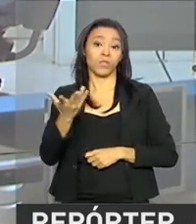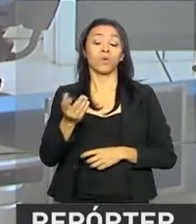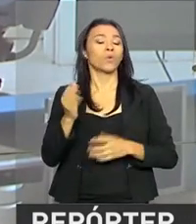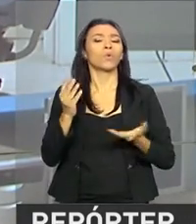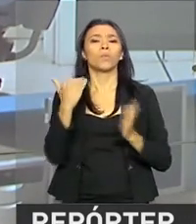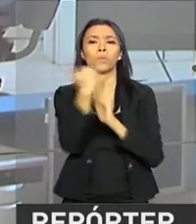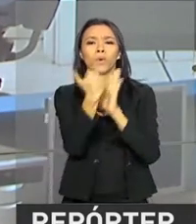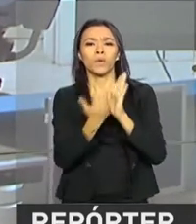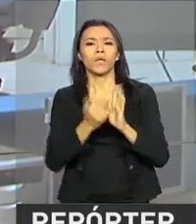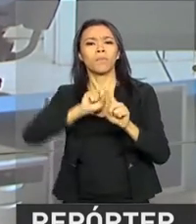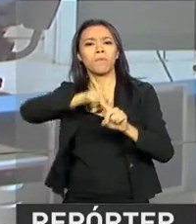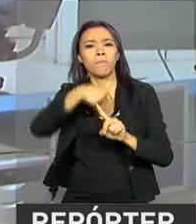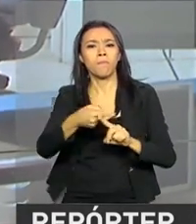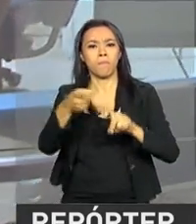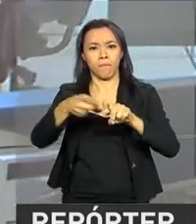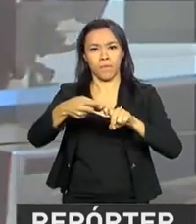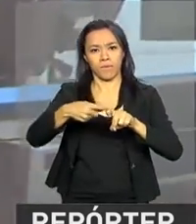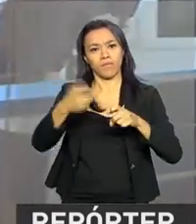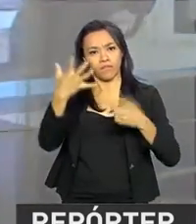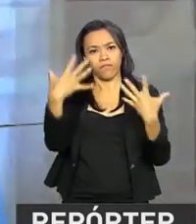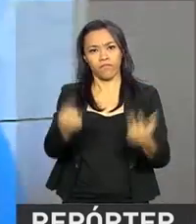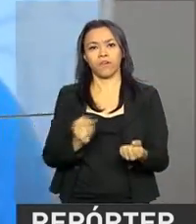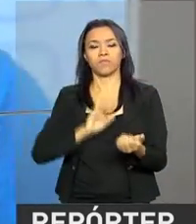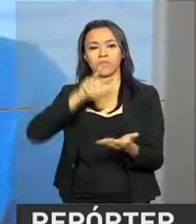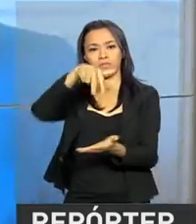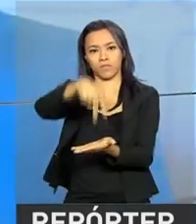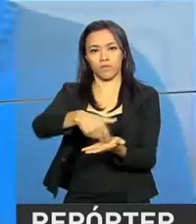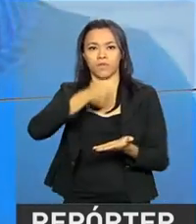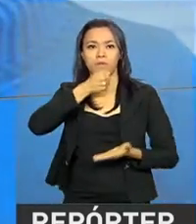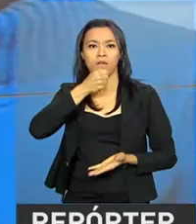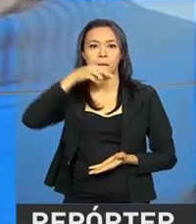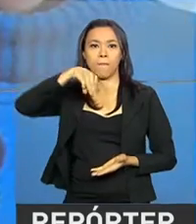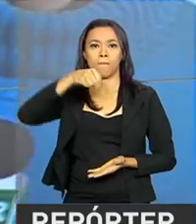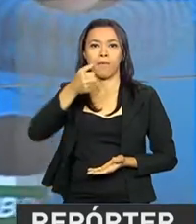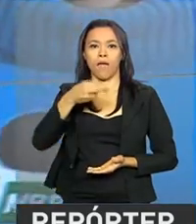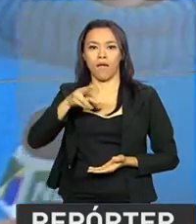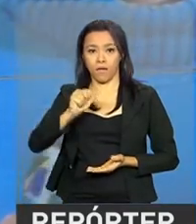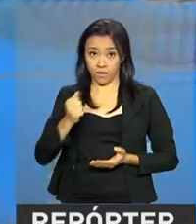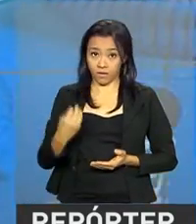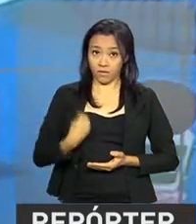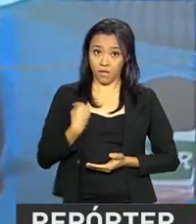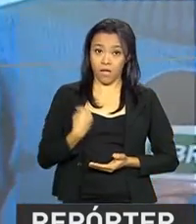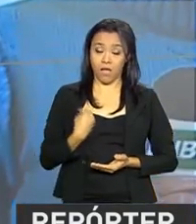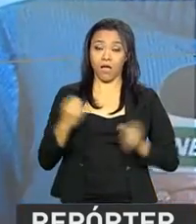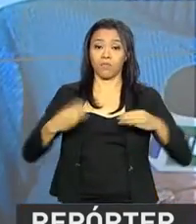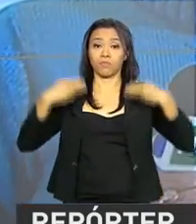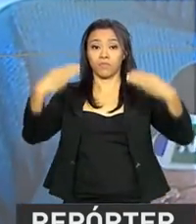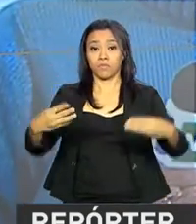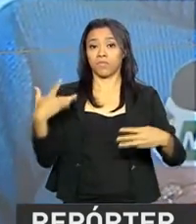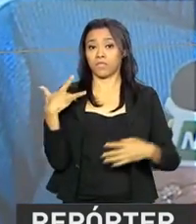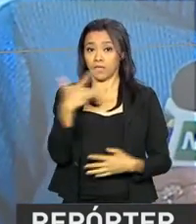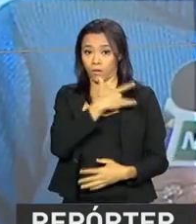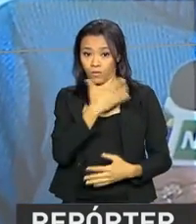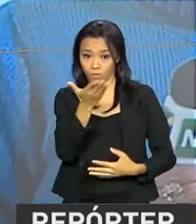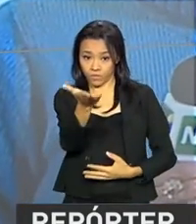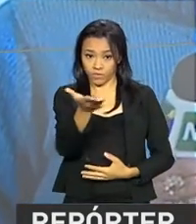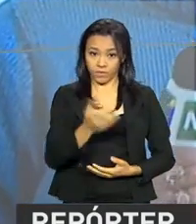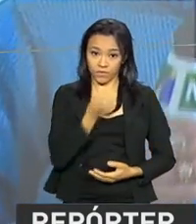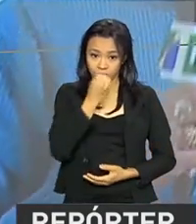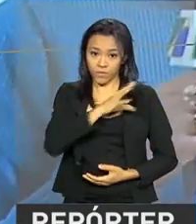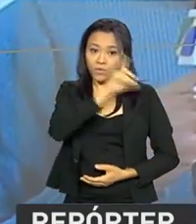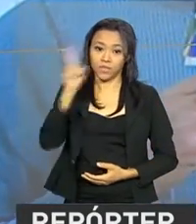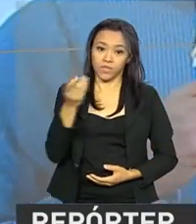conversar com o repórter makino piquet está no ministério da saúde e tem as informações pra gente o aimara bom dia